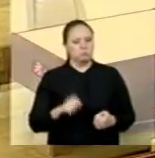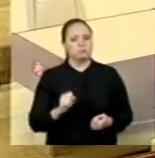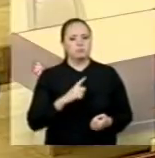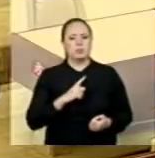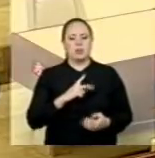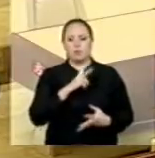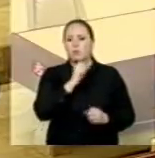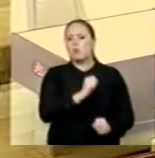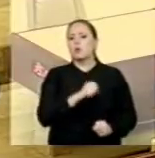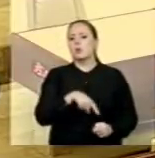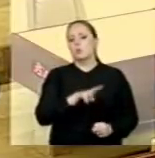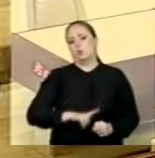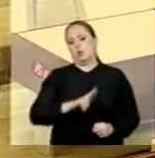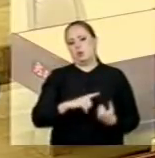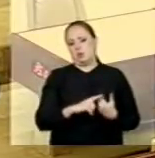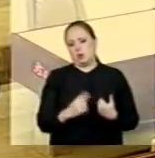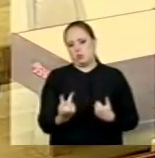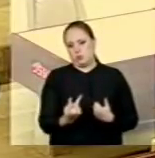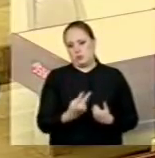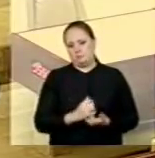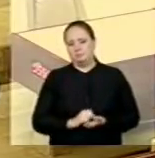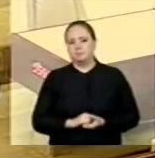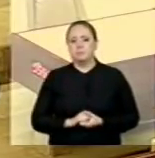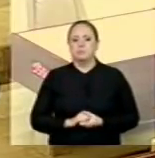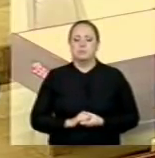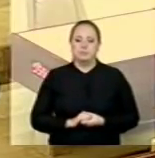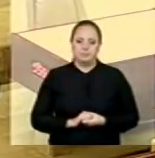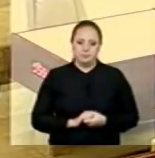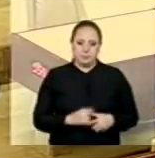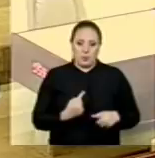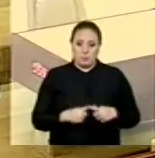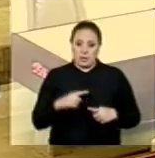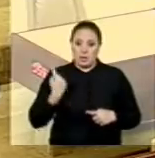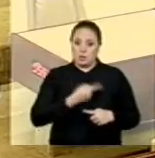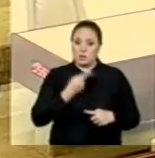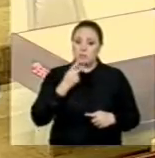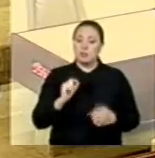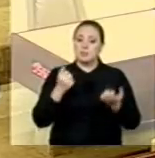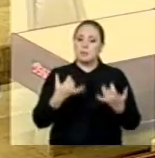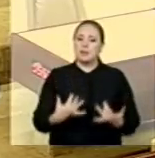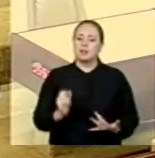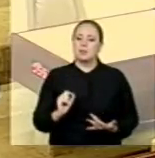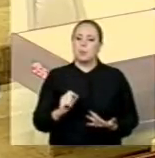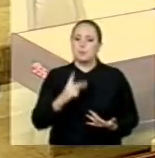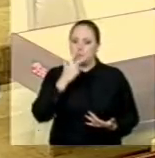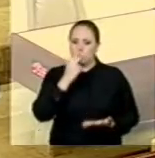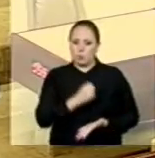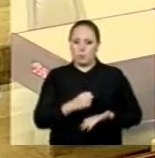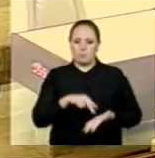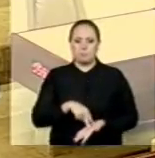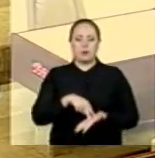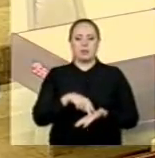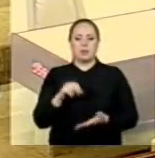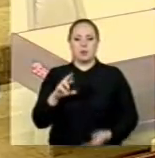potencializada a sua utilização. Porque aqui nós estamos falando de um alicerce do